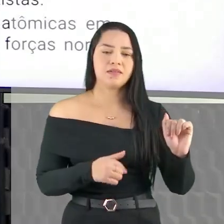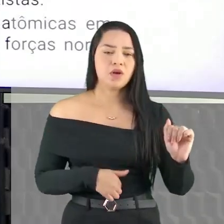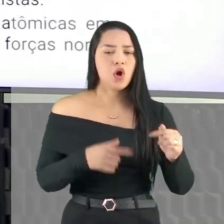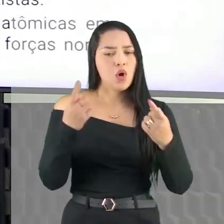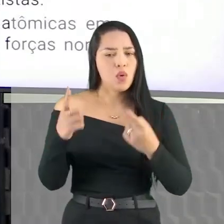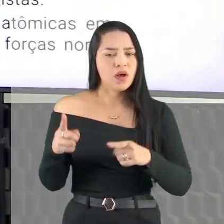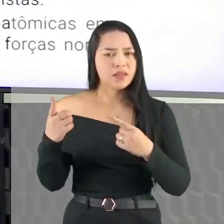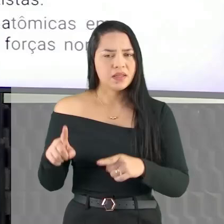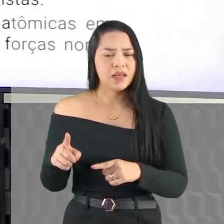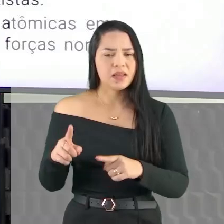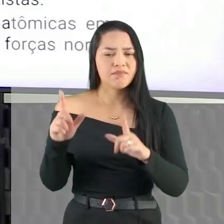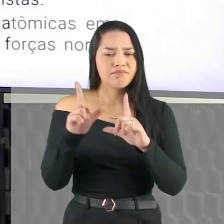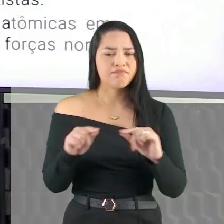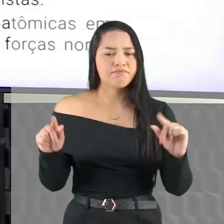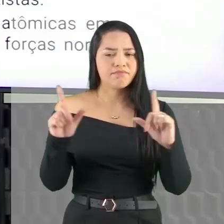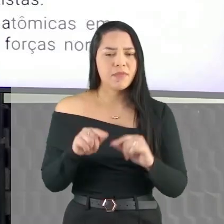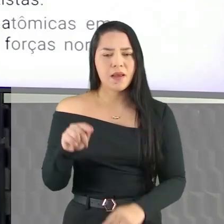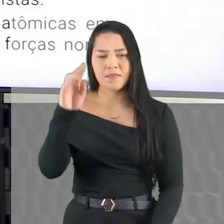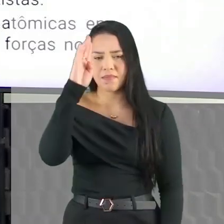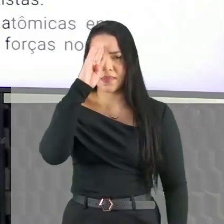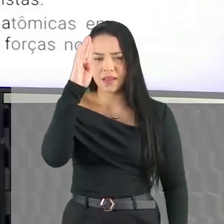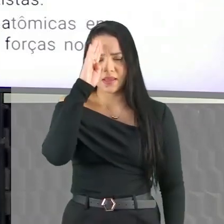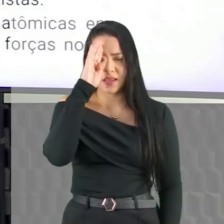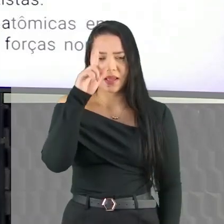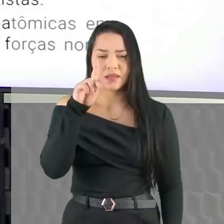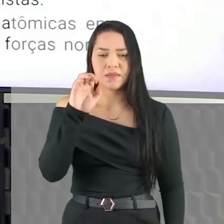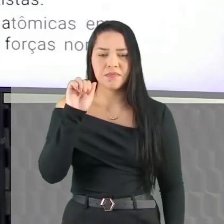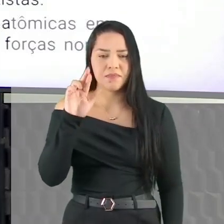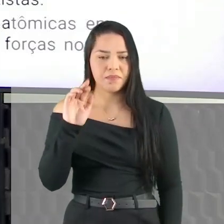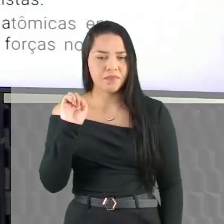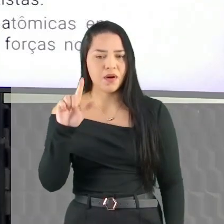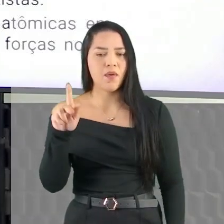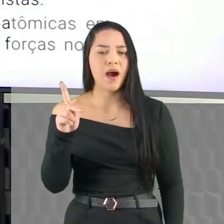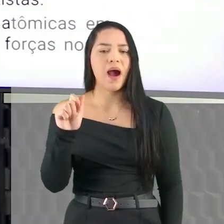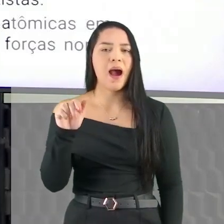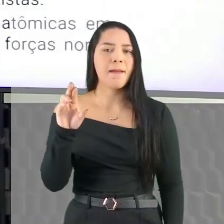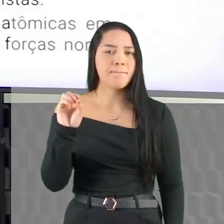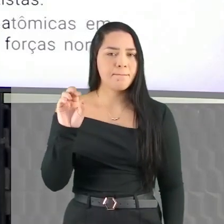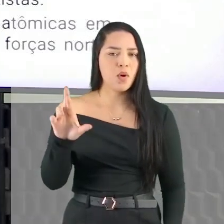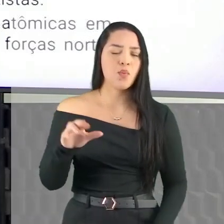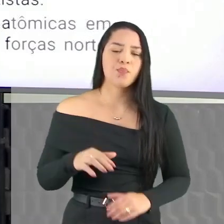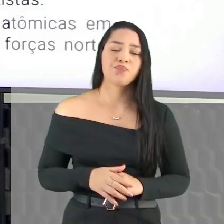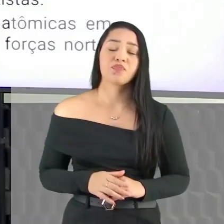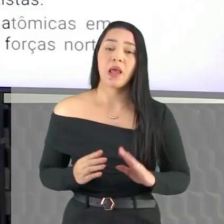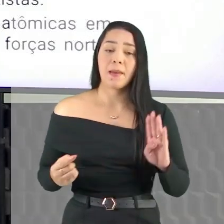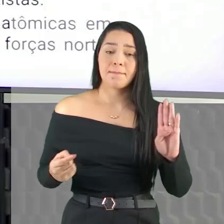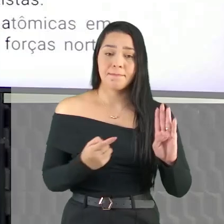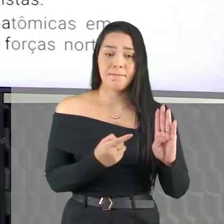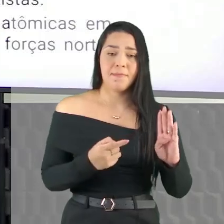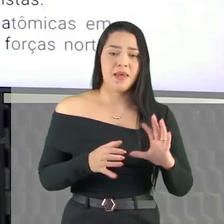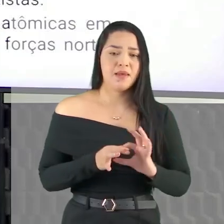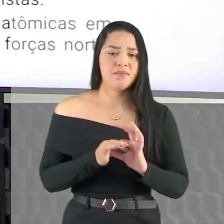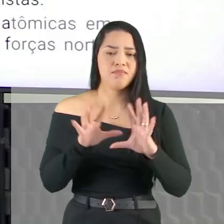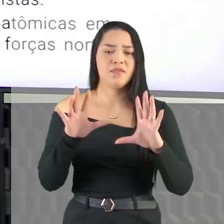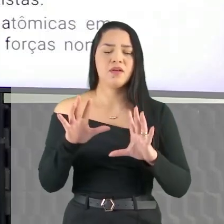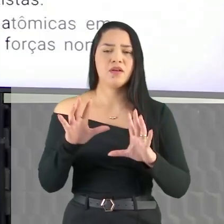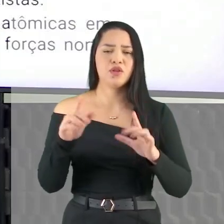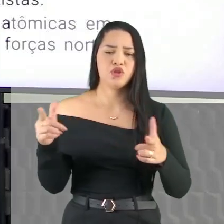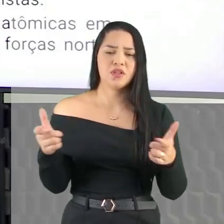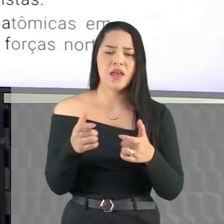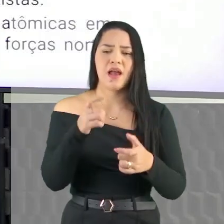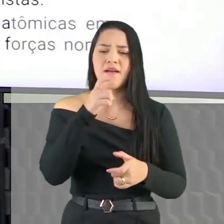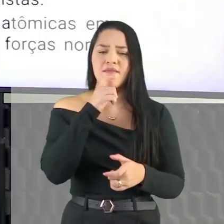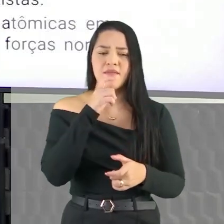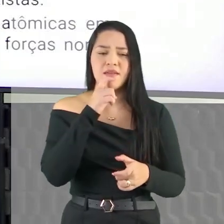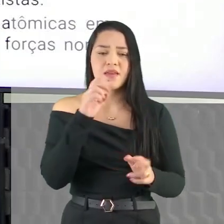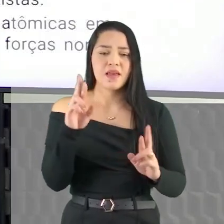ataque feito pelos japoneses à base militar americana de Pearl Harbor. B. Desencadeamento da Guerra Fria e de novas rivalidades